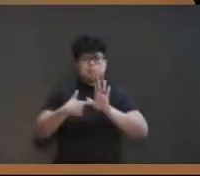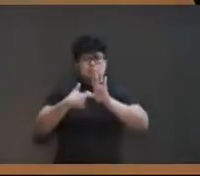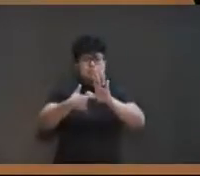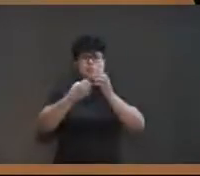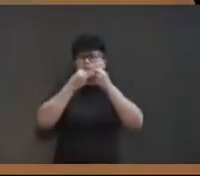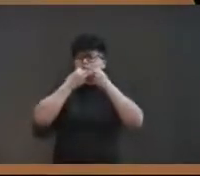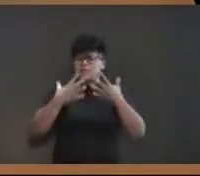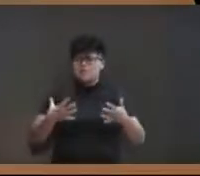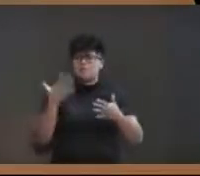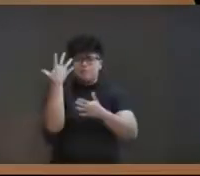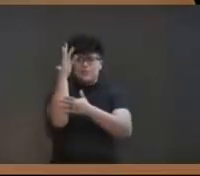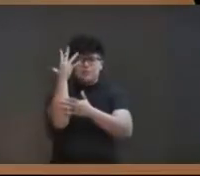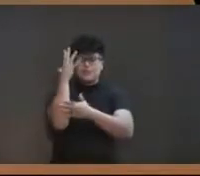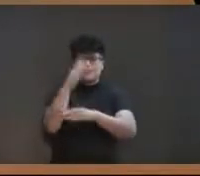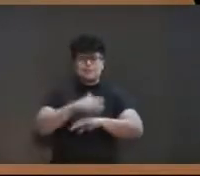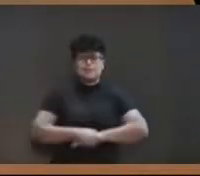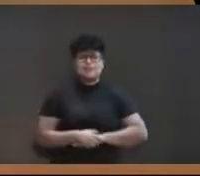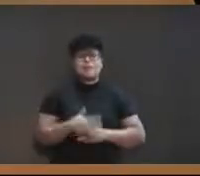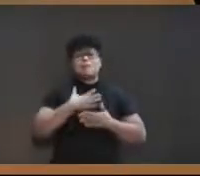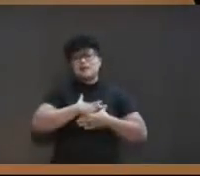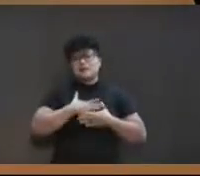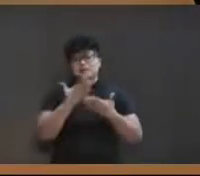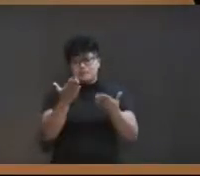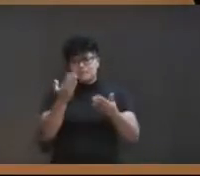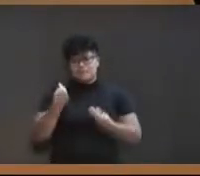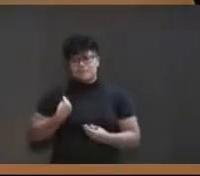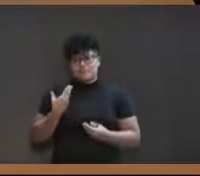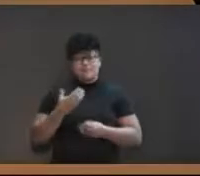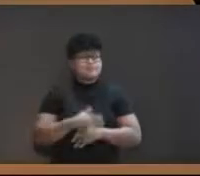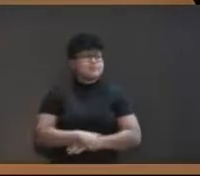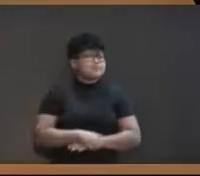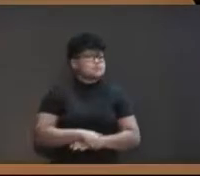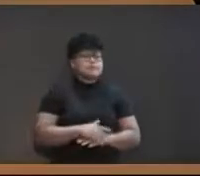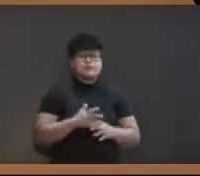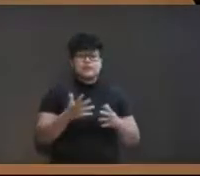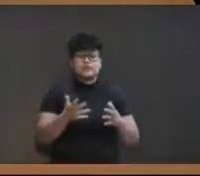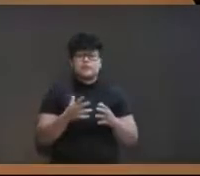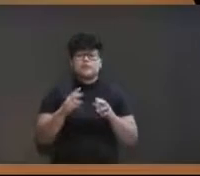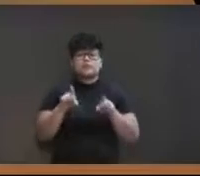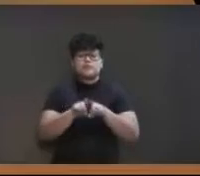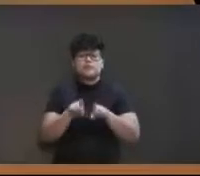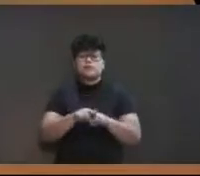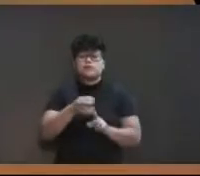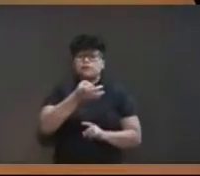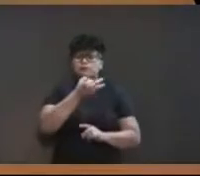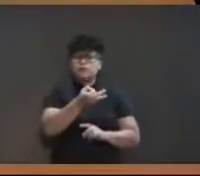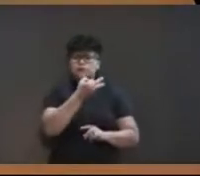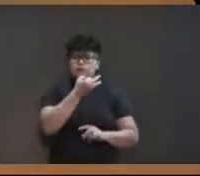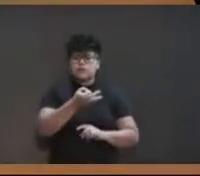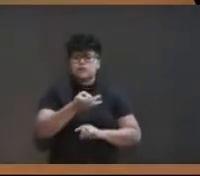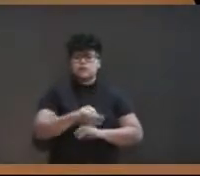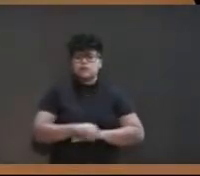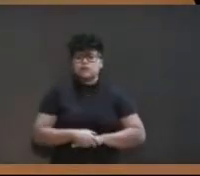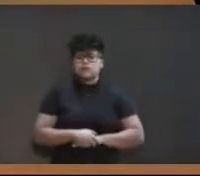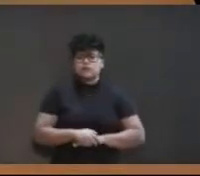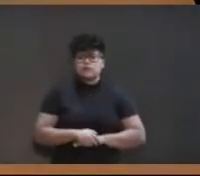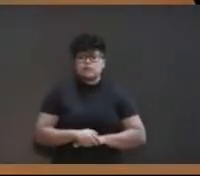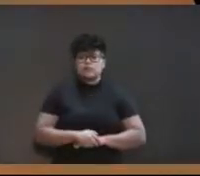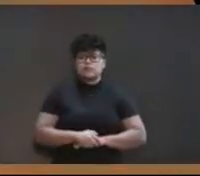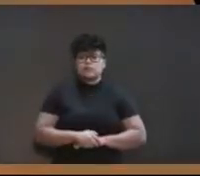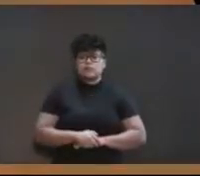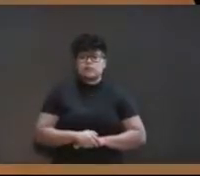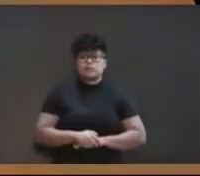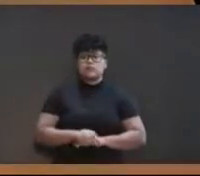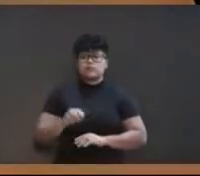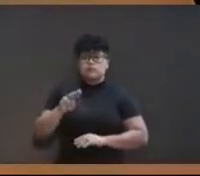Obrigado aí é um prazer tê-lo conosco e comentando o seguinte é a Bienal eu um exemplo né que ajuda